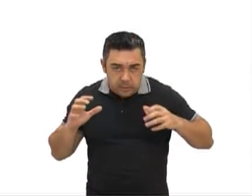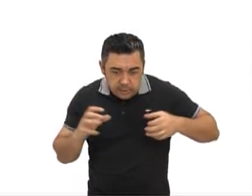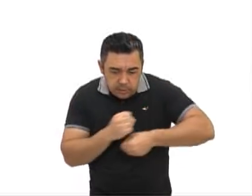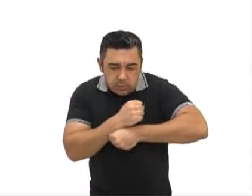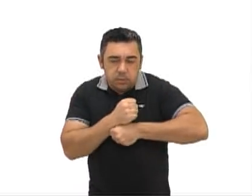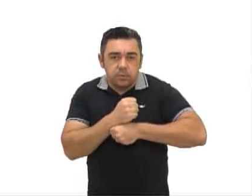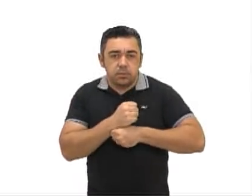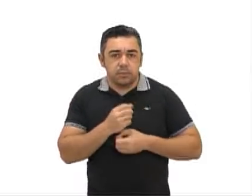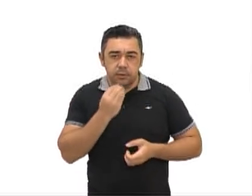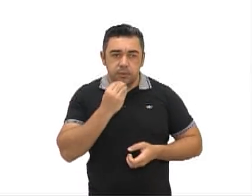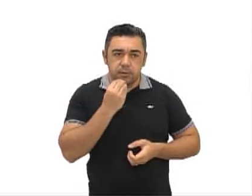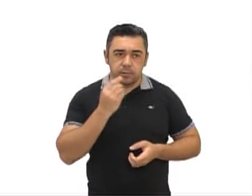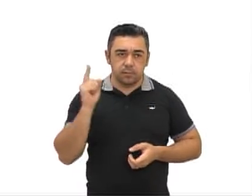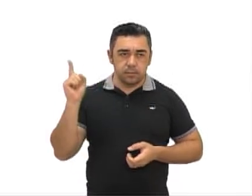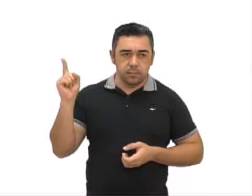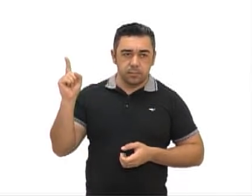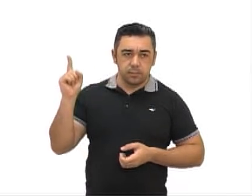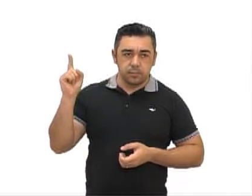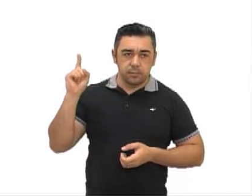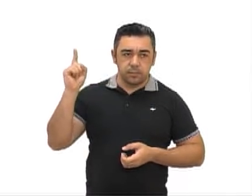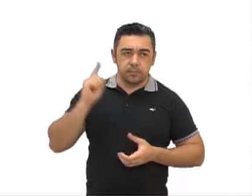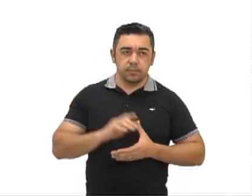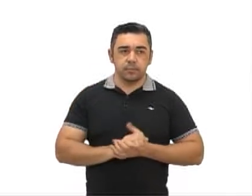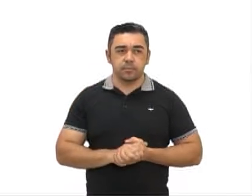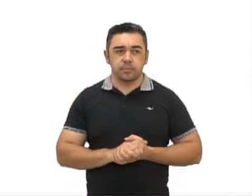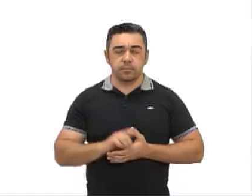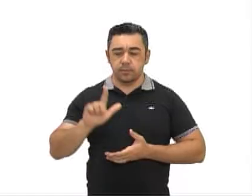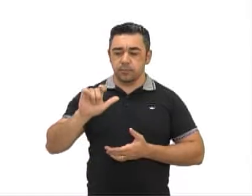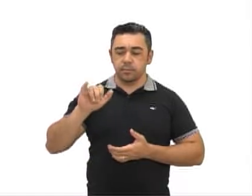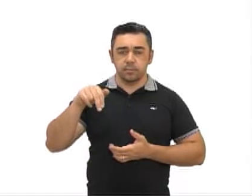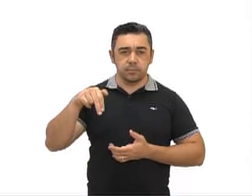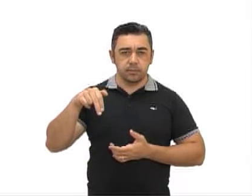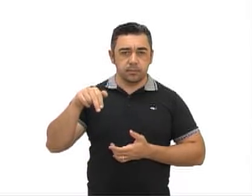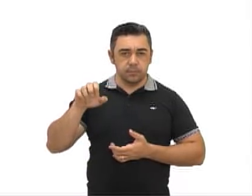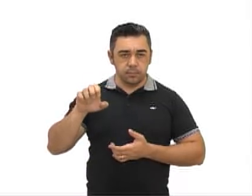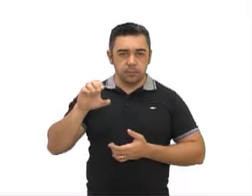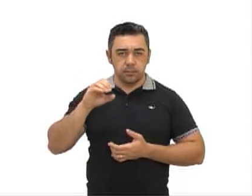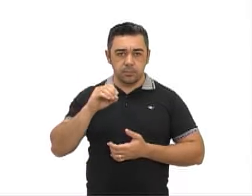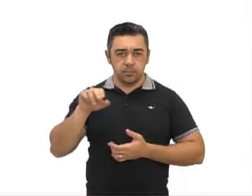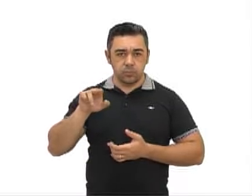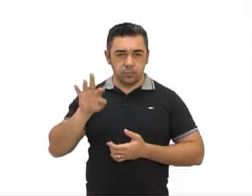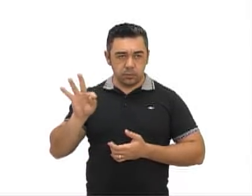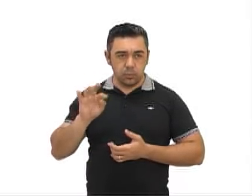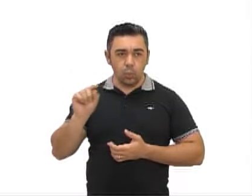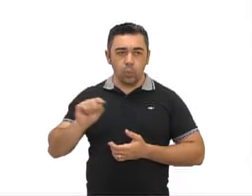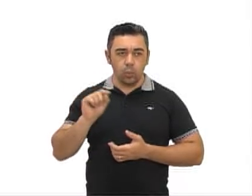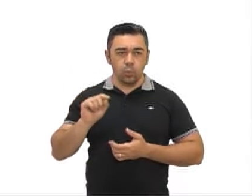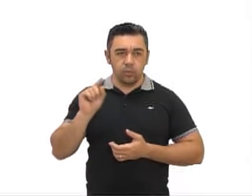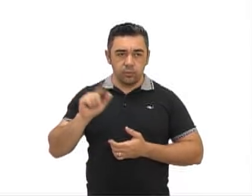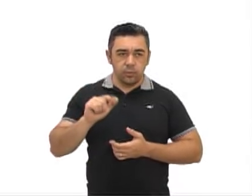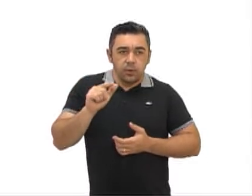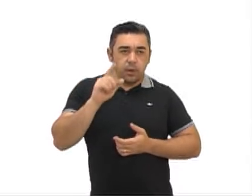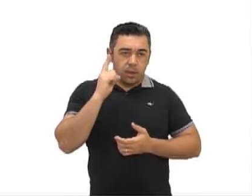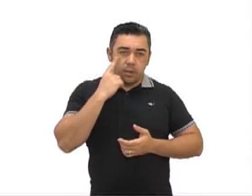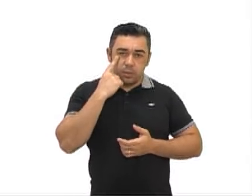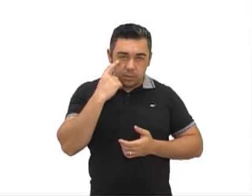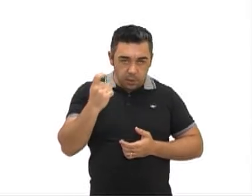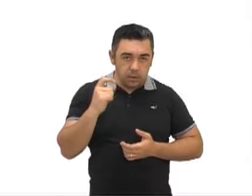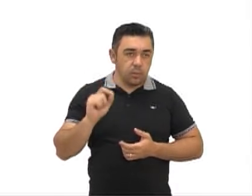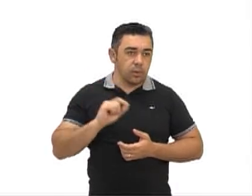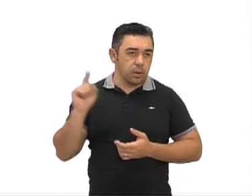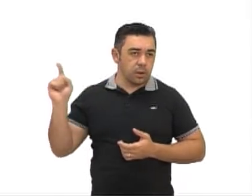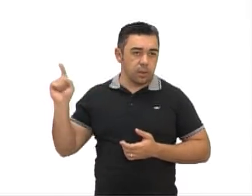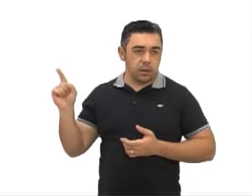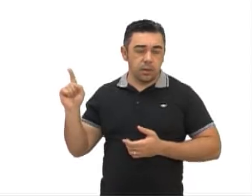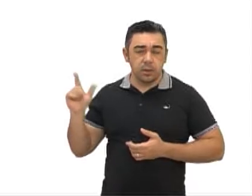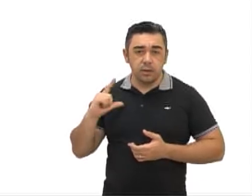segurando o jogador adversário que está com a bola. O line out, essa é uma formação muito interessante, tá? É